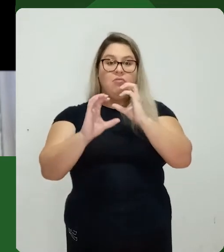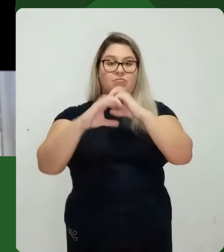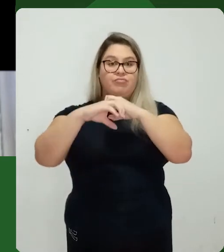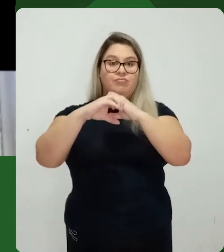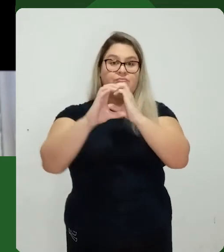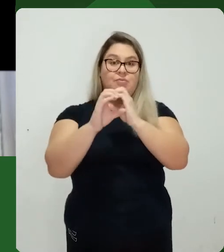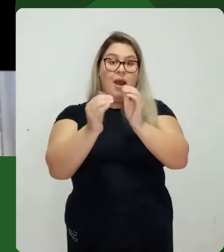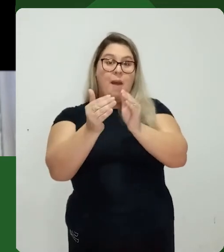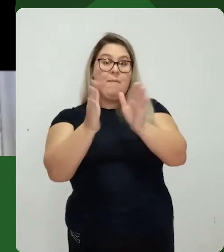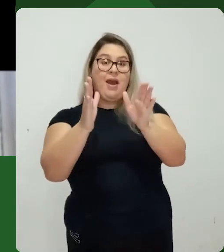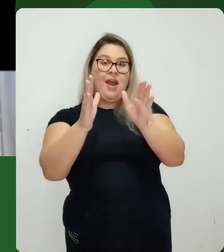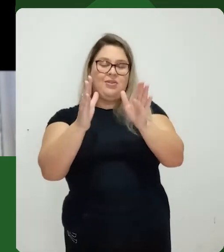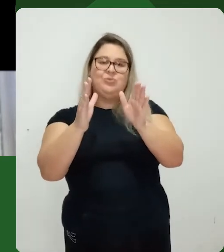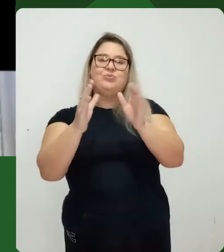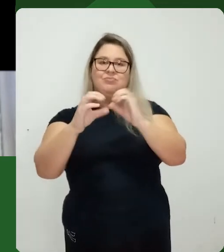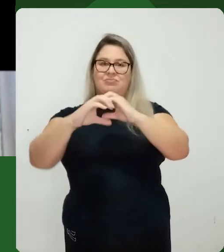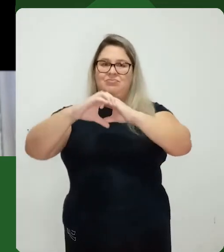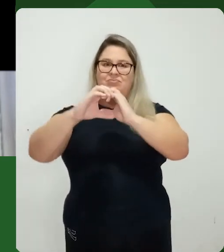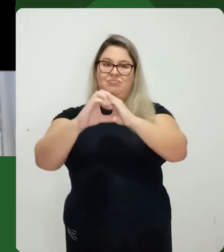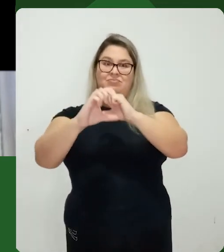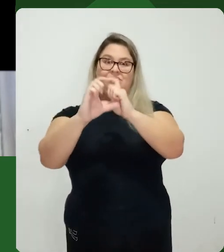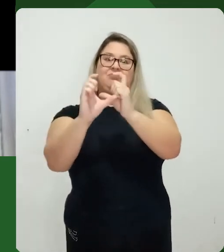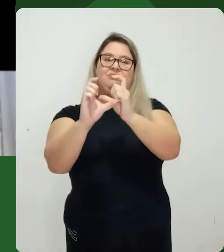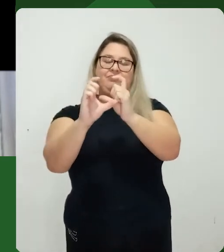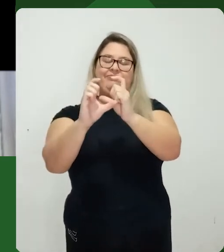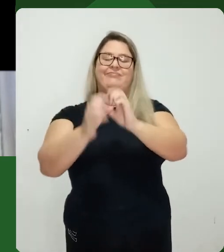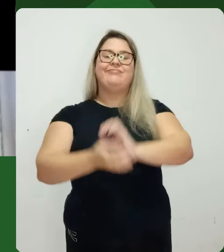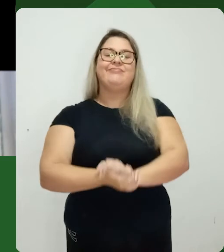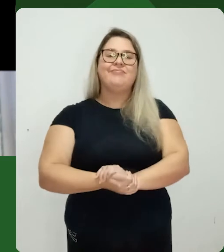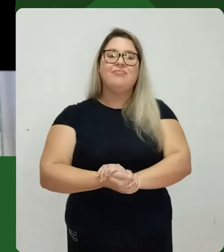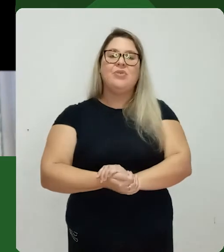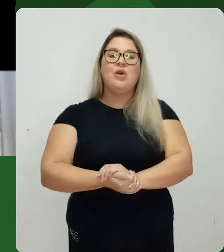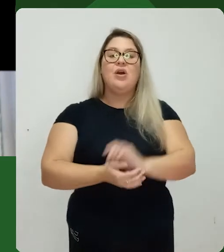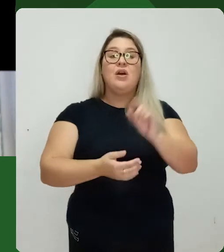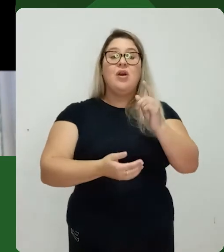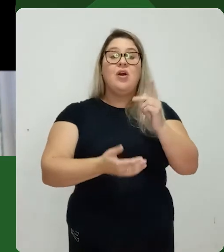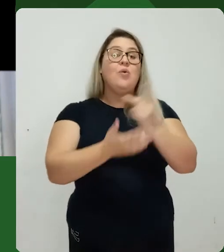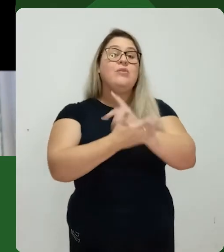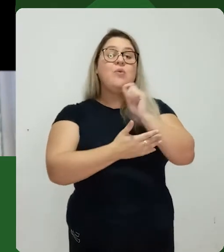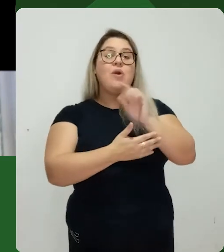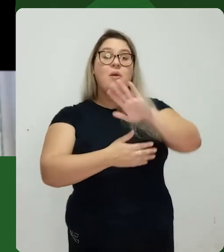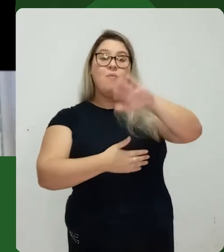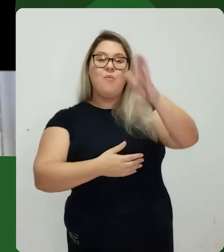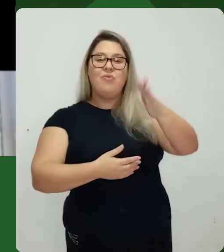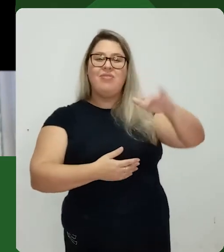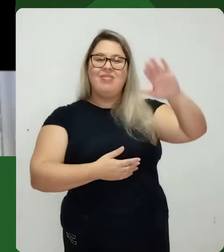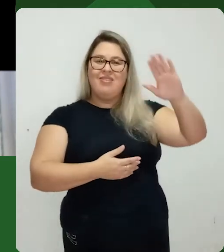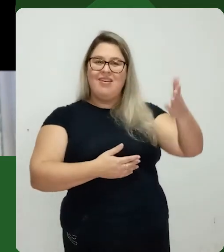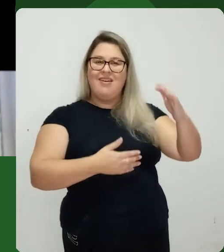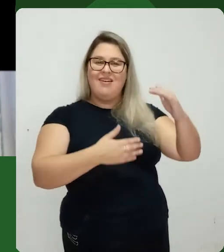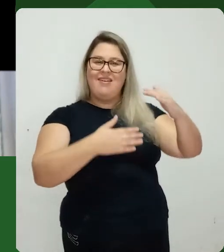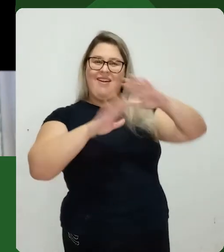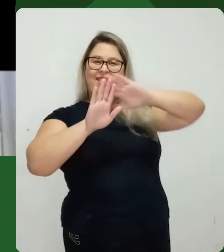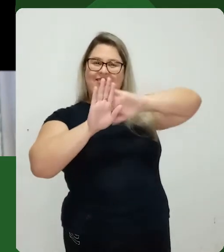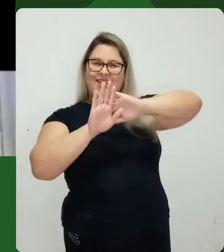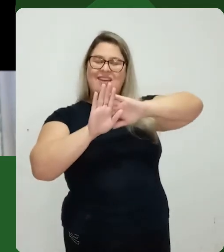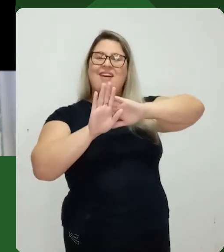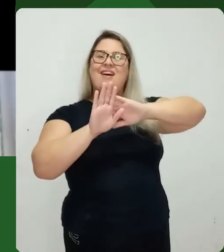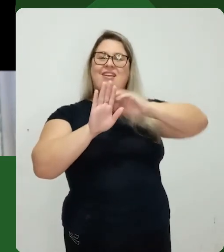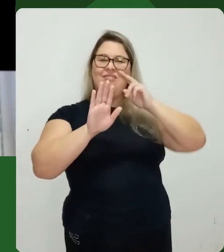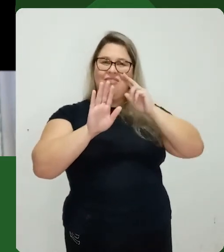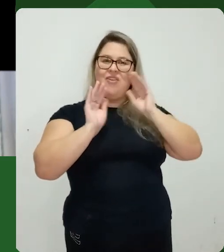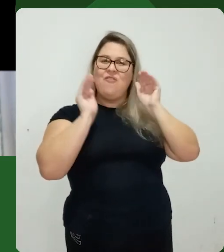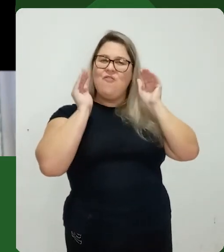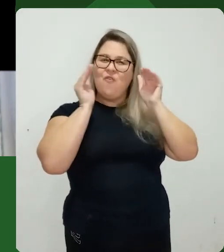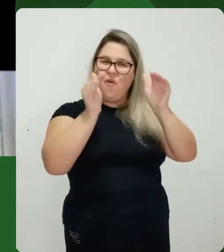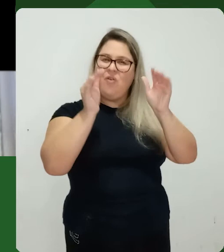muito rápida para compensar esse diafragma, de certa forma, mais aberto que eu tinha ali. Olha o que aconteceu, eu tenho as